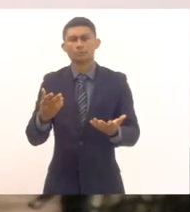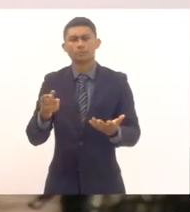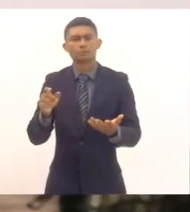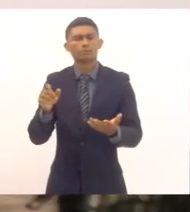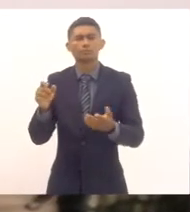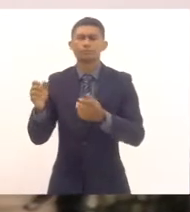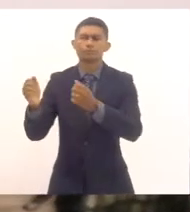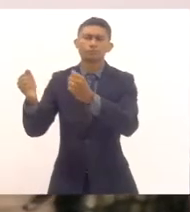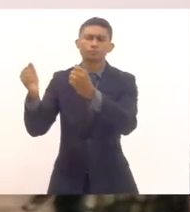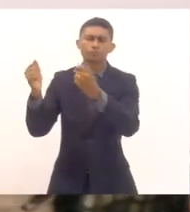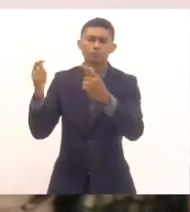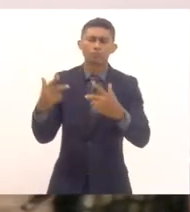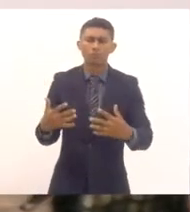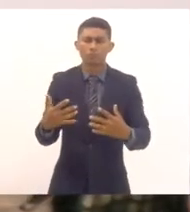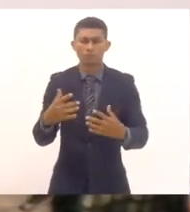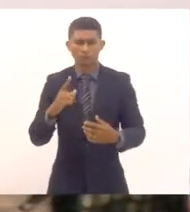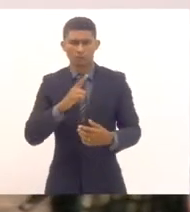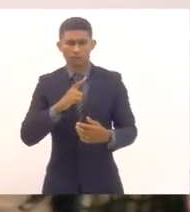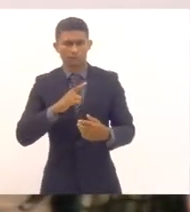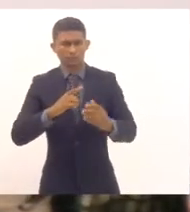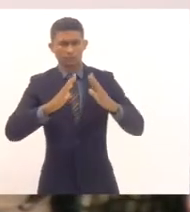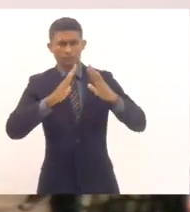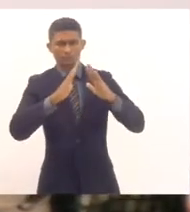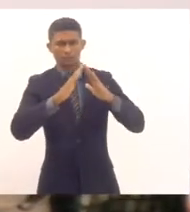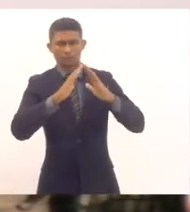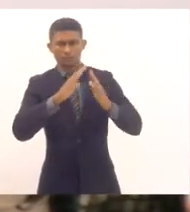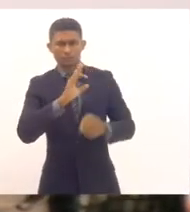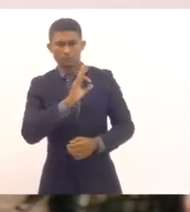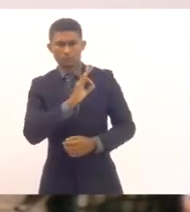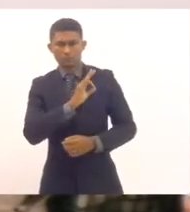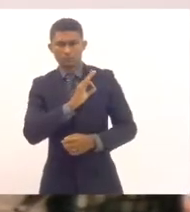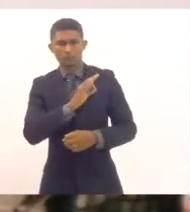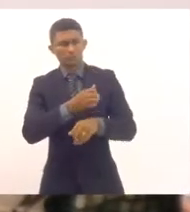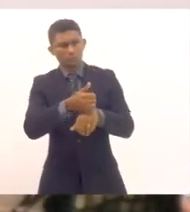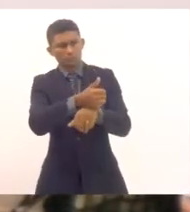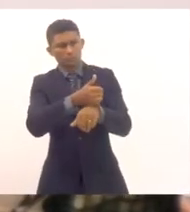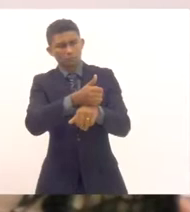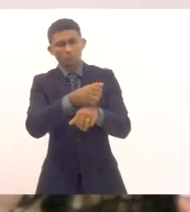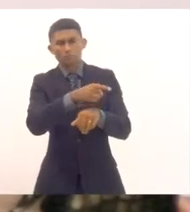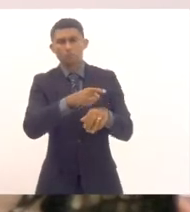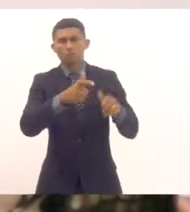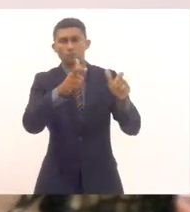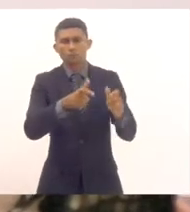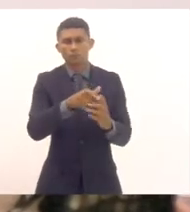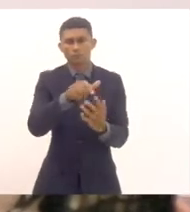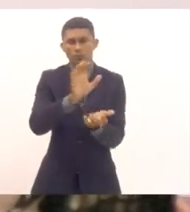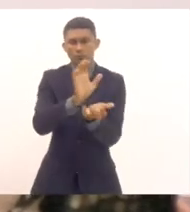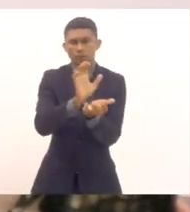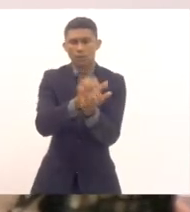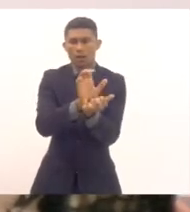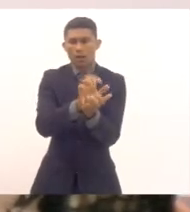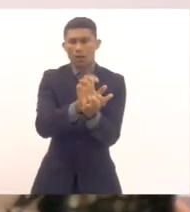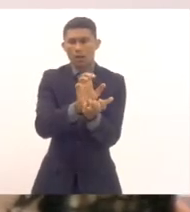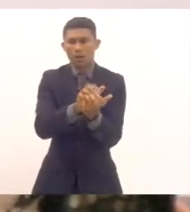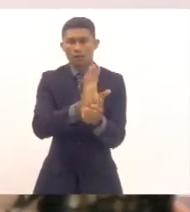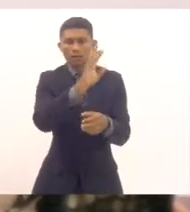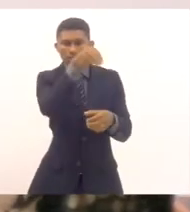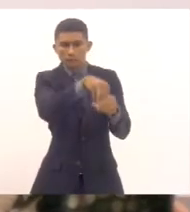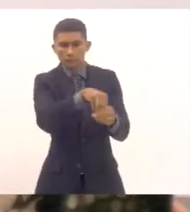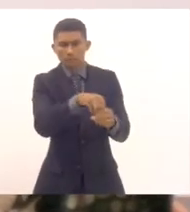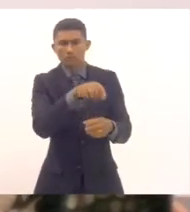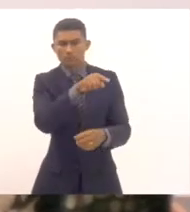permanência de um de batalhões especializados dentro do jacarezinho eu fico com a mesma sensação